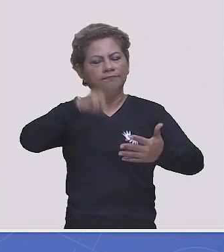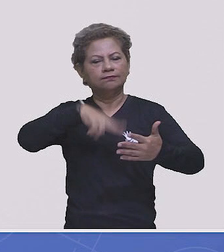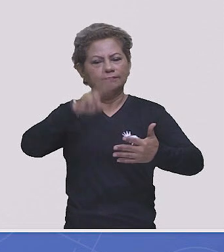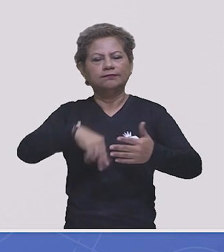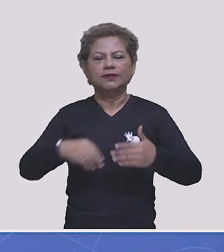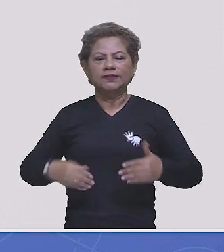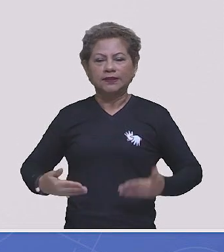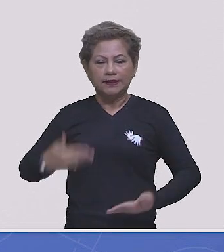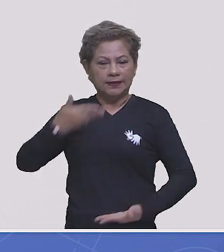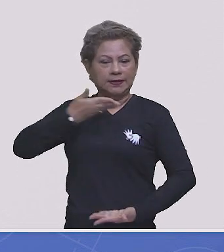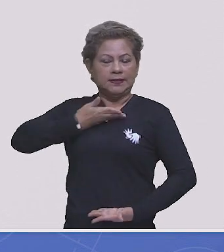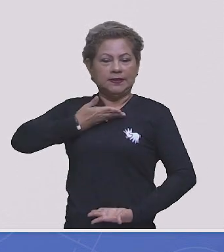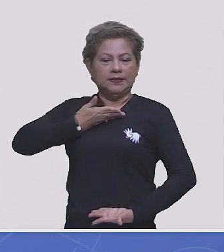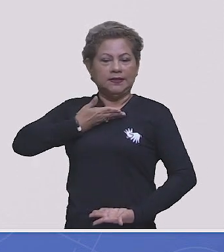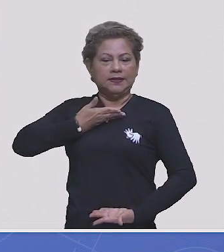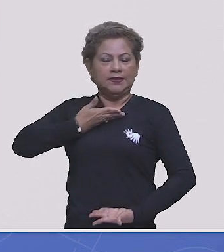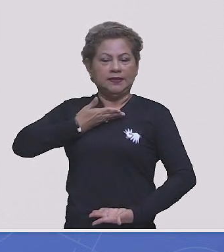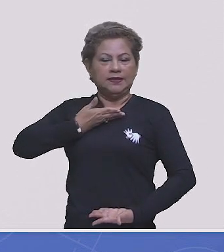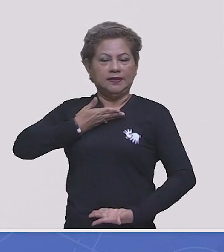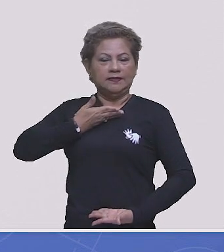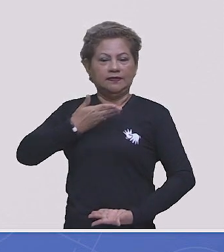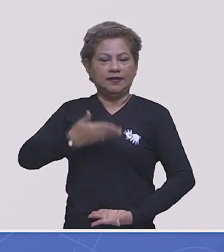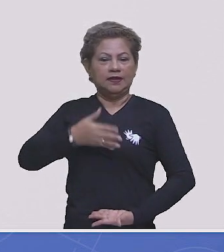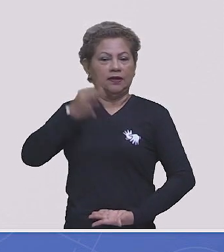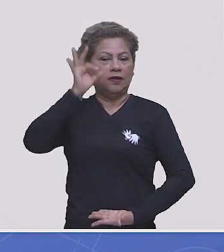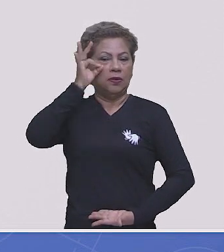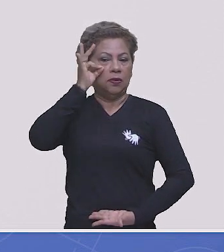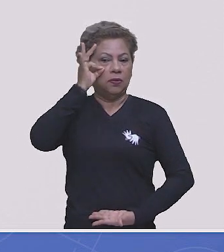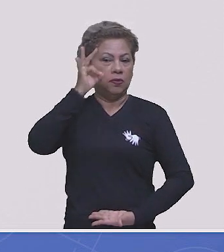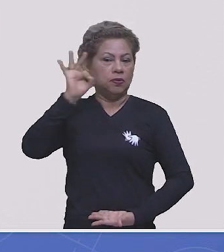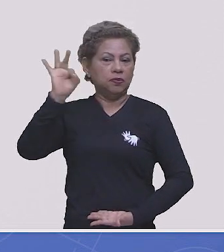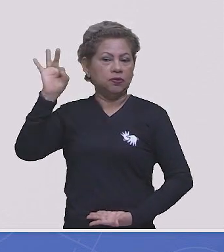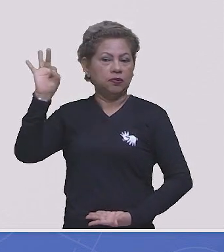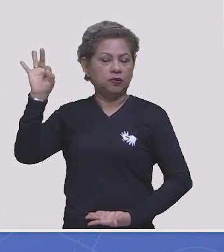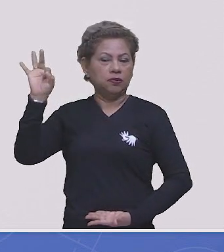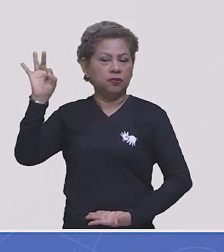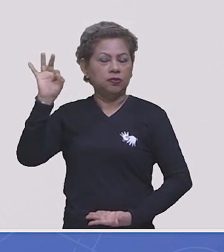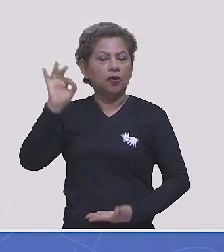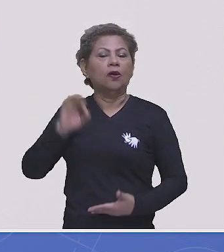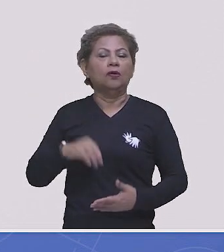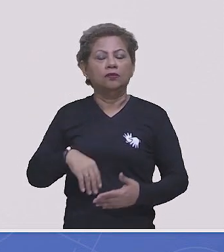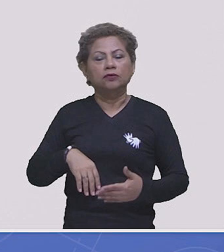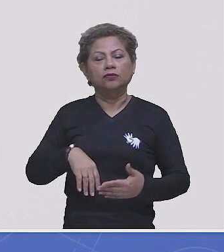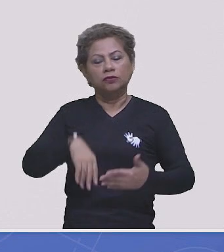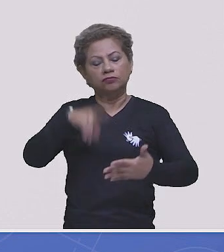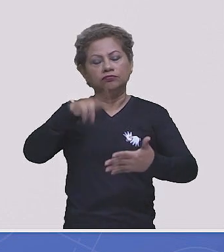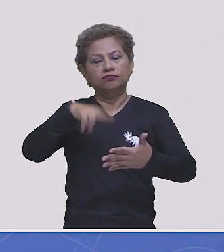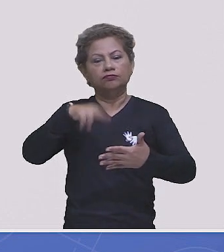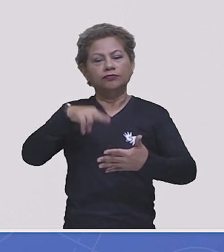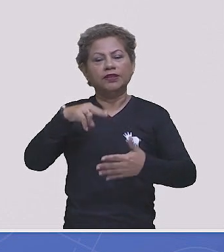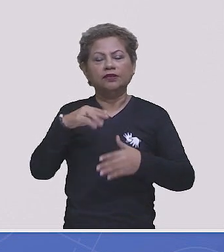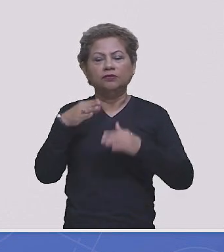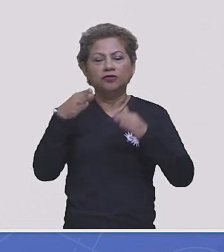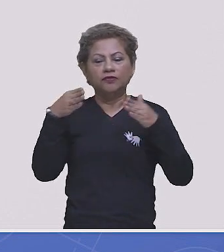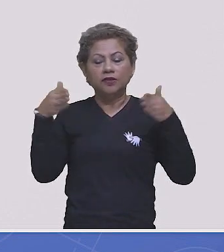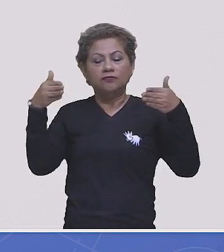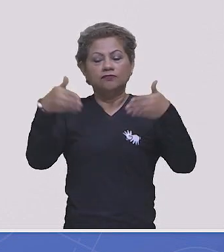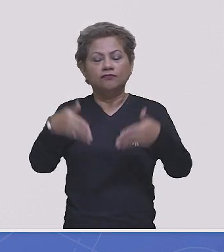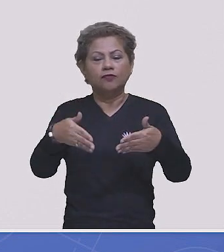frente, os olhos eles são representados de frente. Olha aqui o que a gente falou sobre os